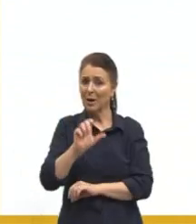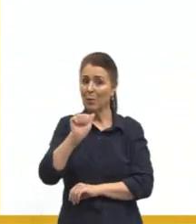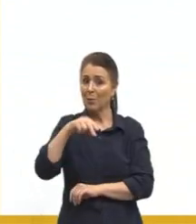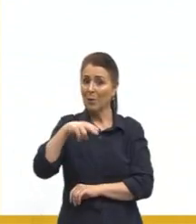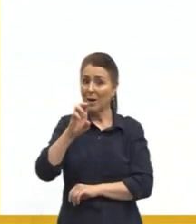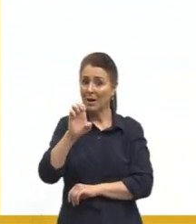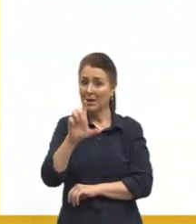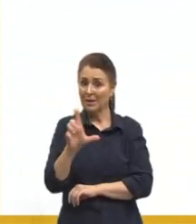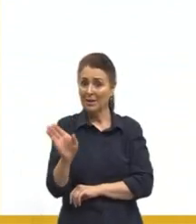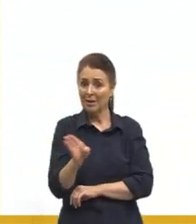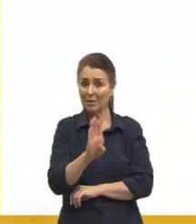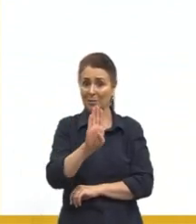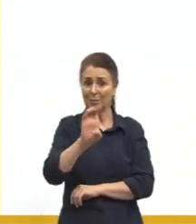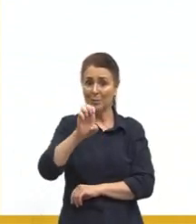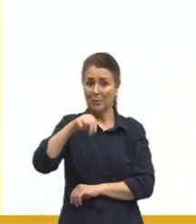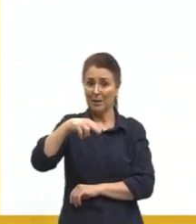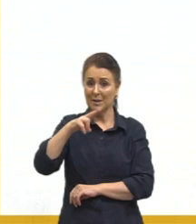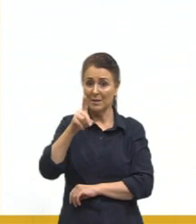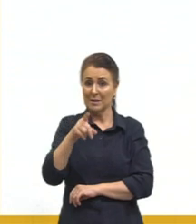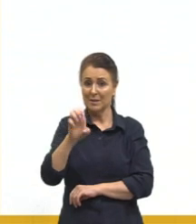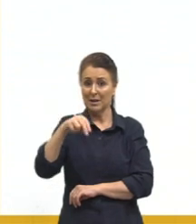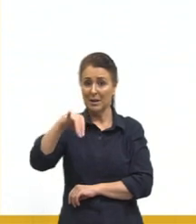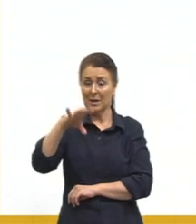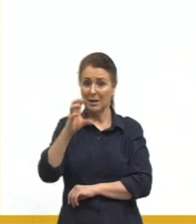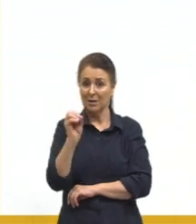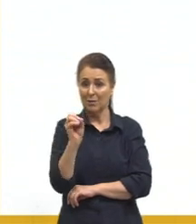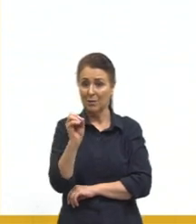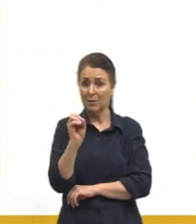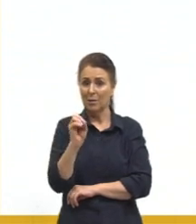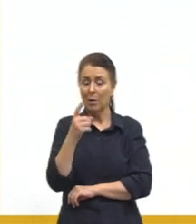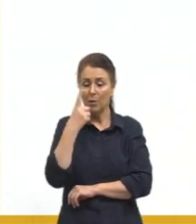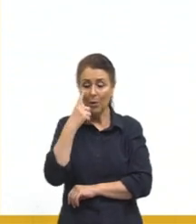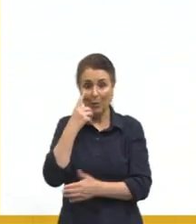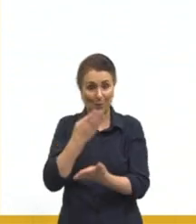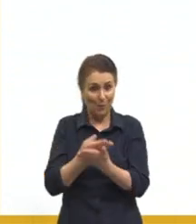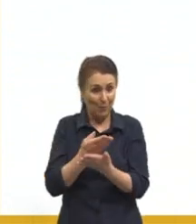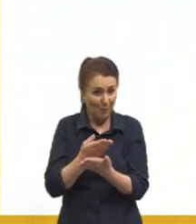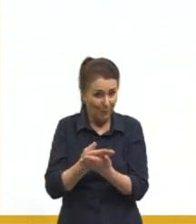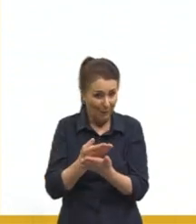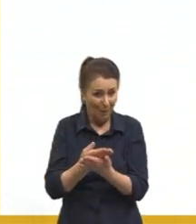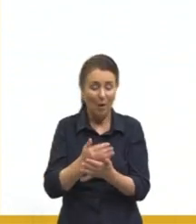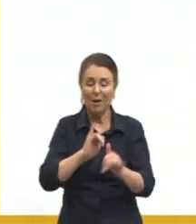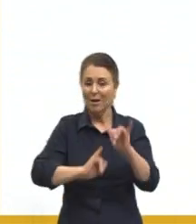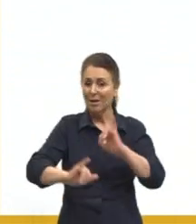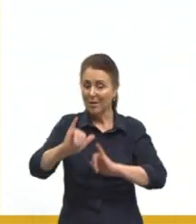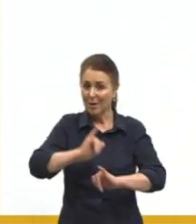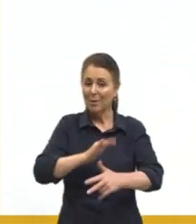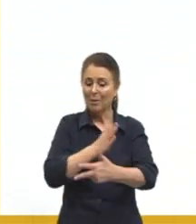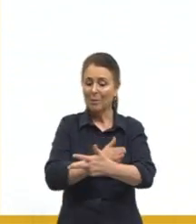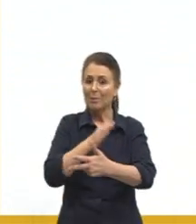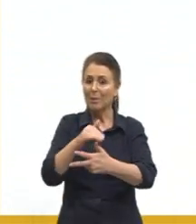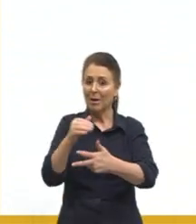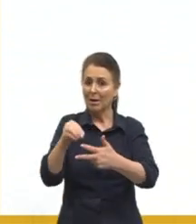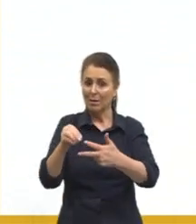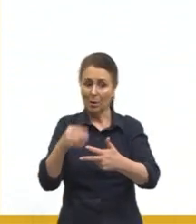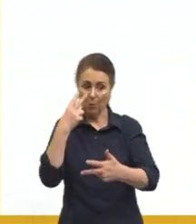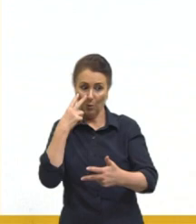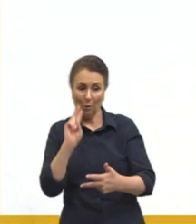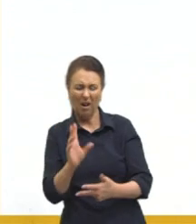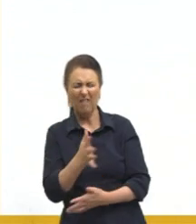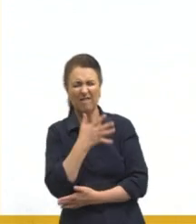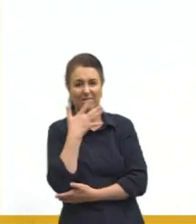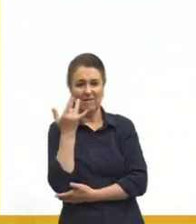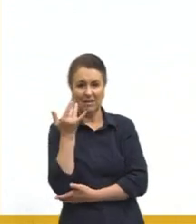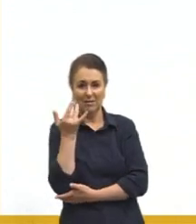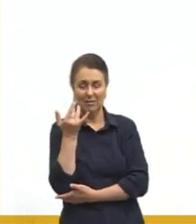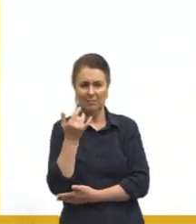não tinha como fugir Ali quem assistiu as aulas essa aí foi ainda pensou não é muito fácil a gente